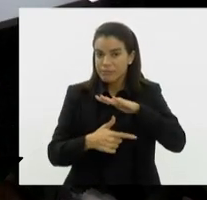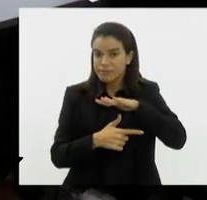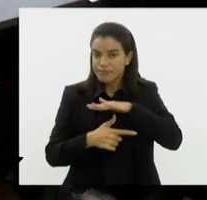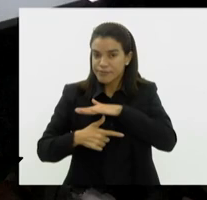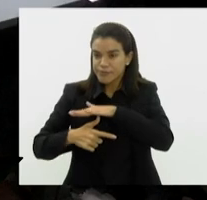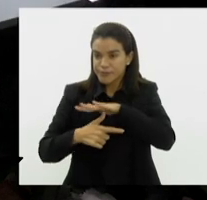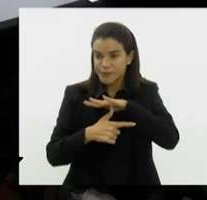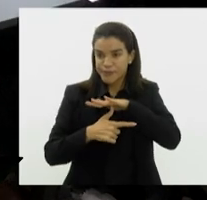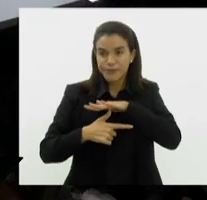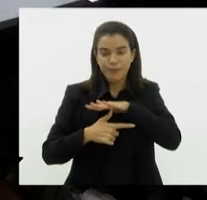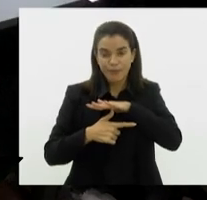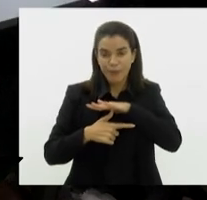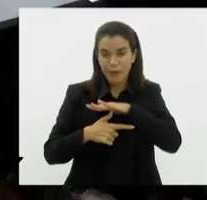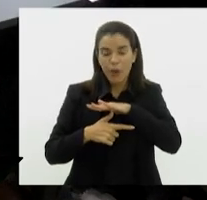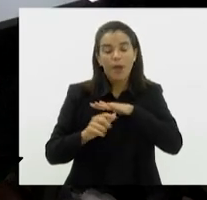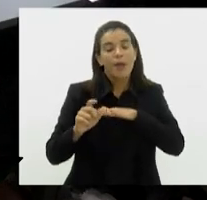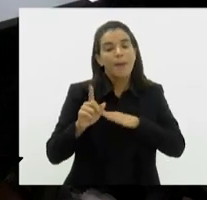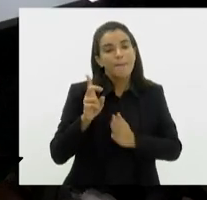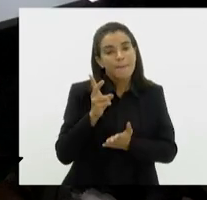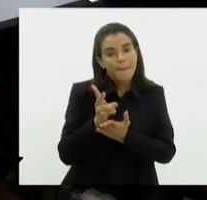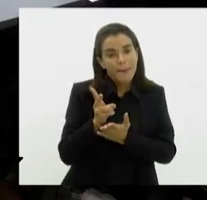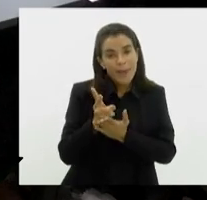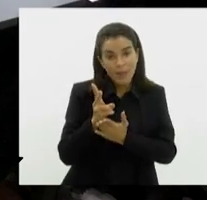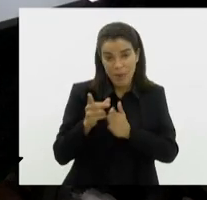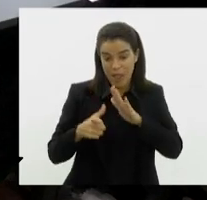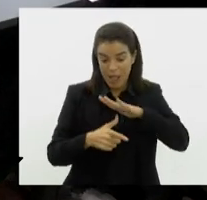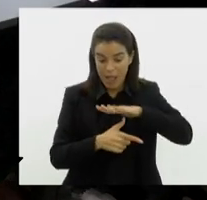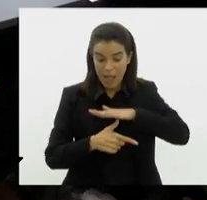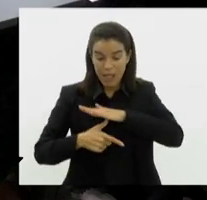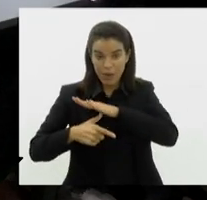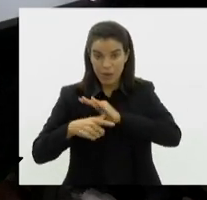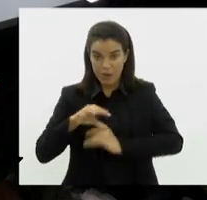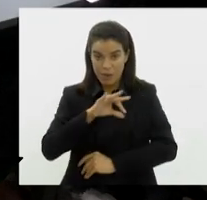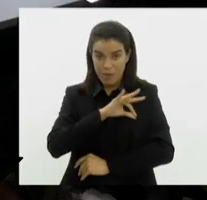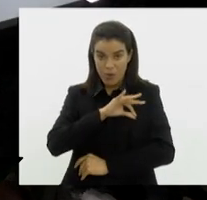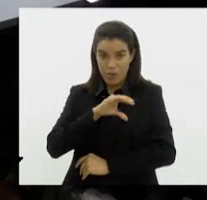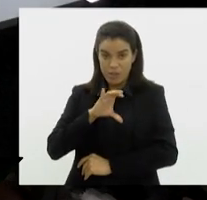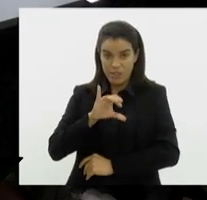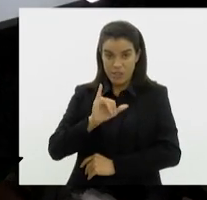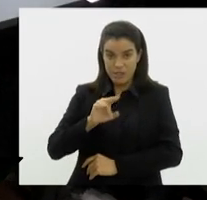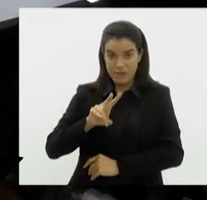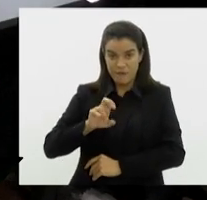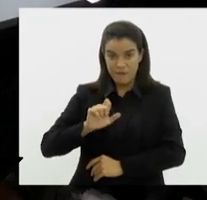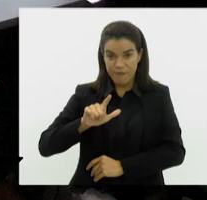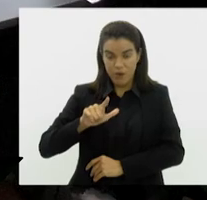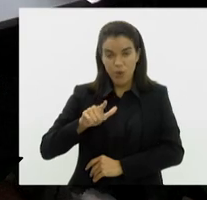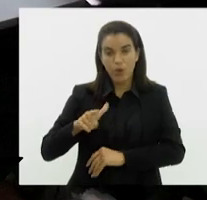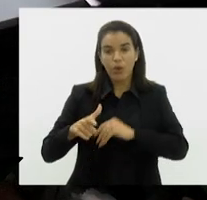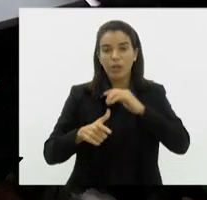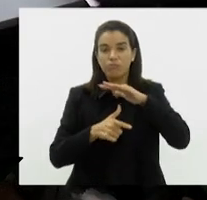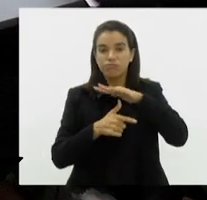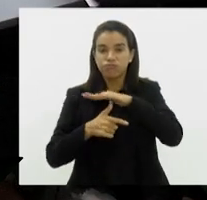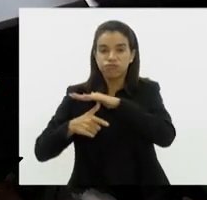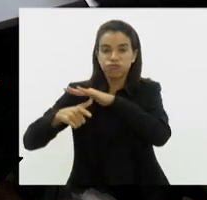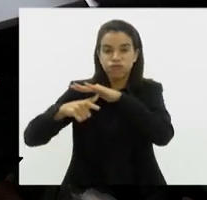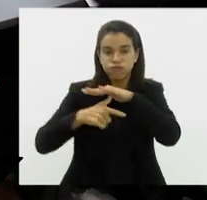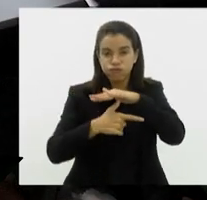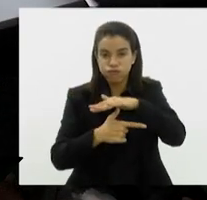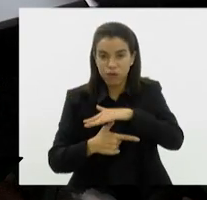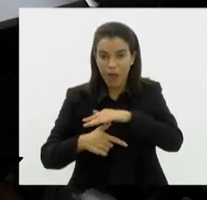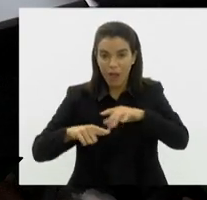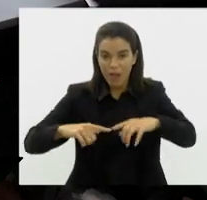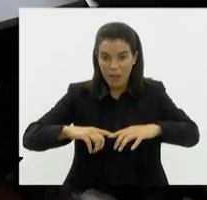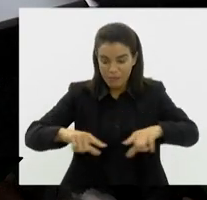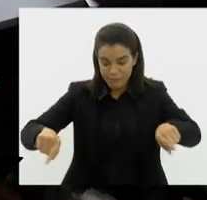gente agir. Quer seja aqueles helicópteros da Polícia Civil que pousam na lagoa, quer